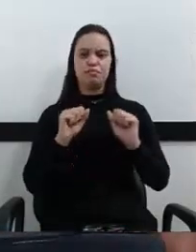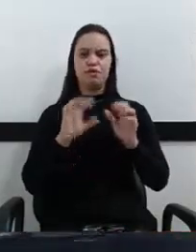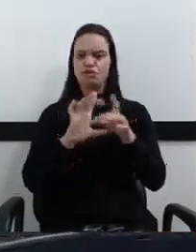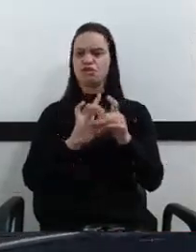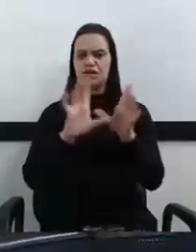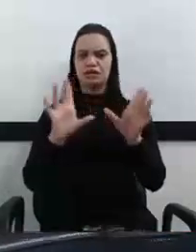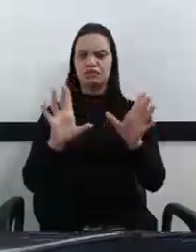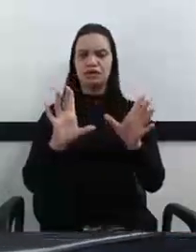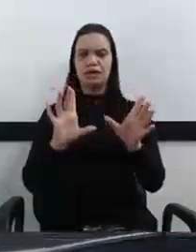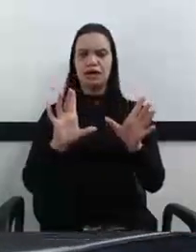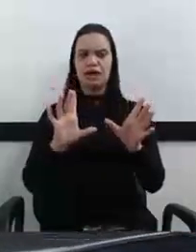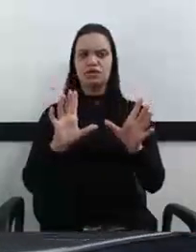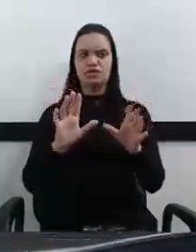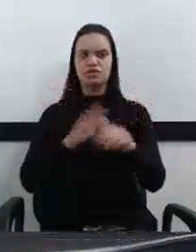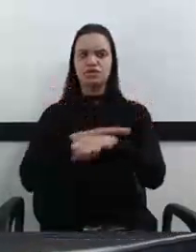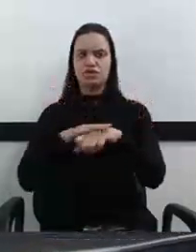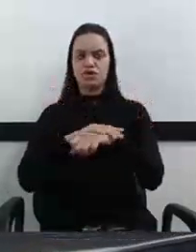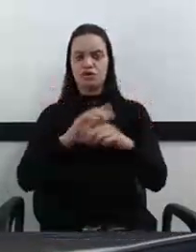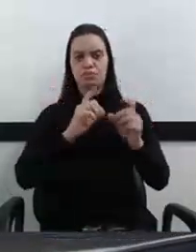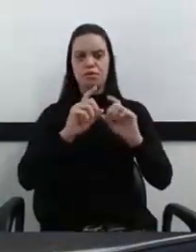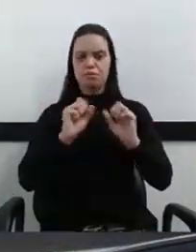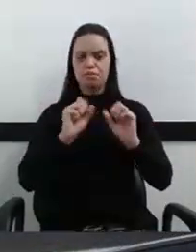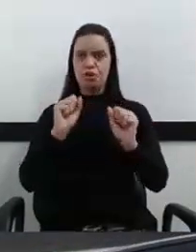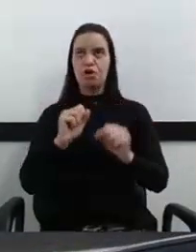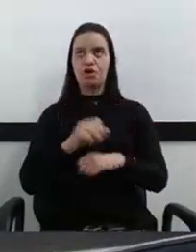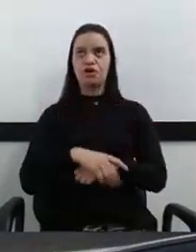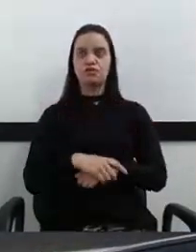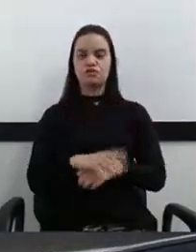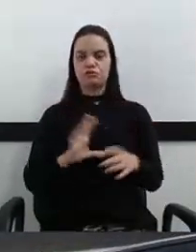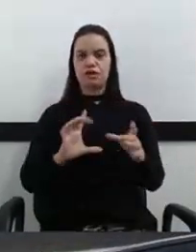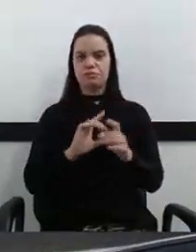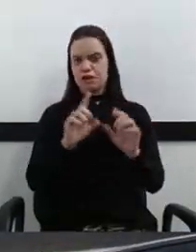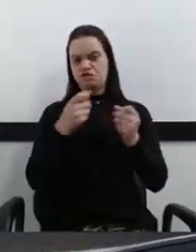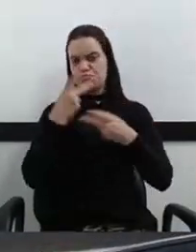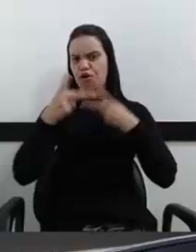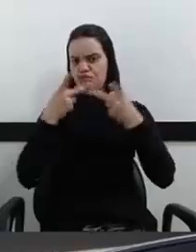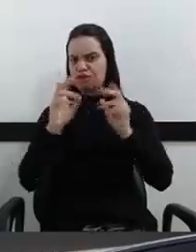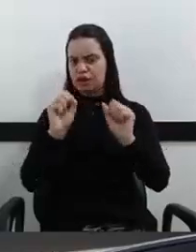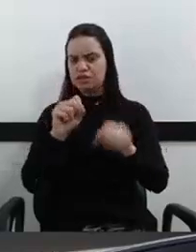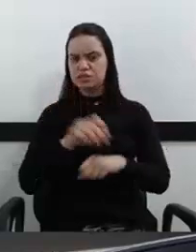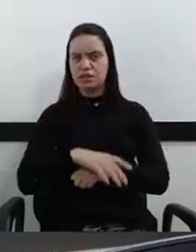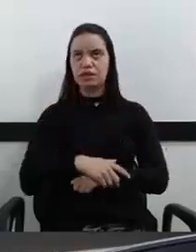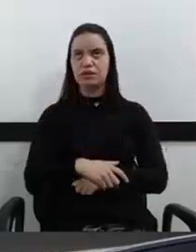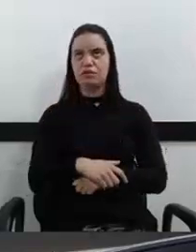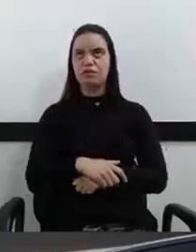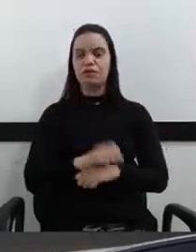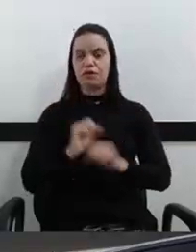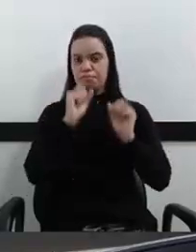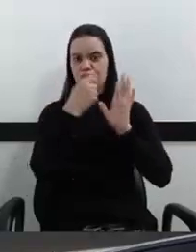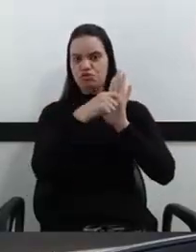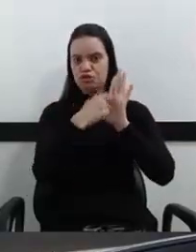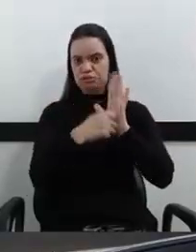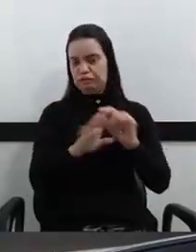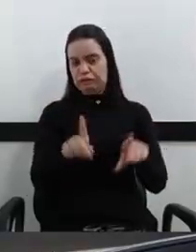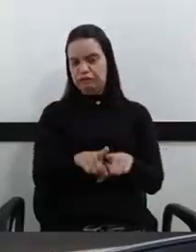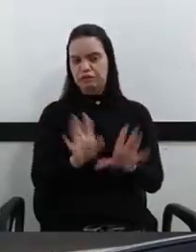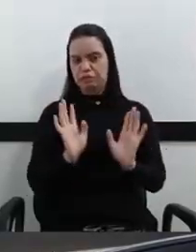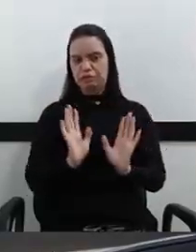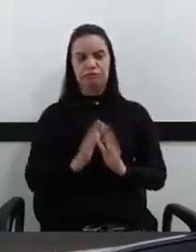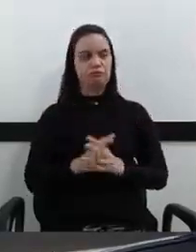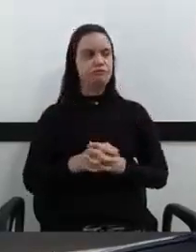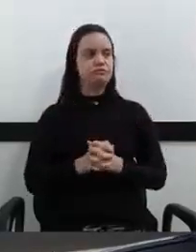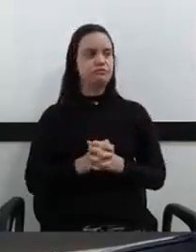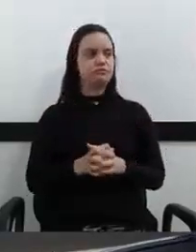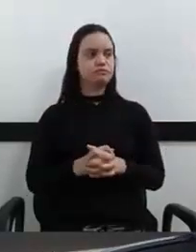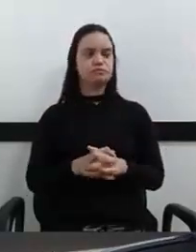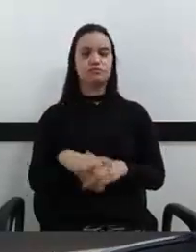questão formal, da forma apenas... Sim, a gente por mim não tem nenhum problema. Né, podemos colocar em votação, não tem nenhuma questão. De maneira que a posição do